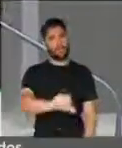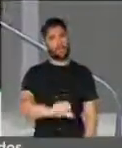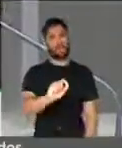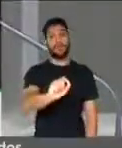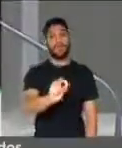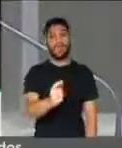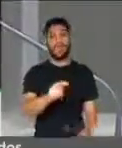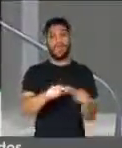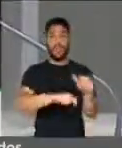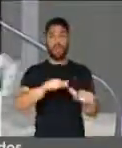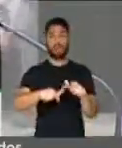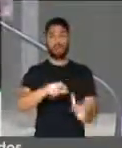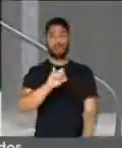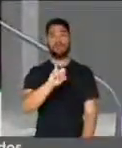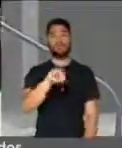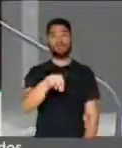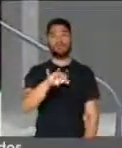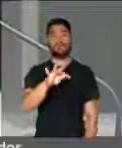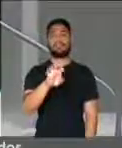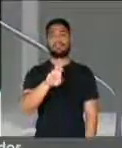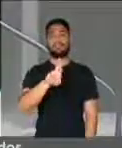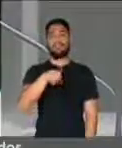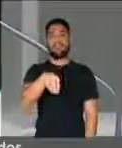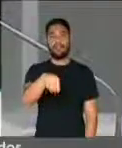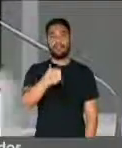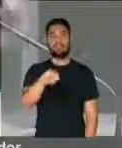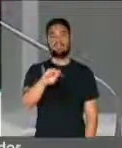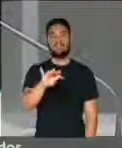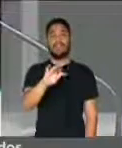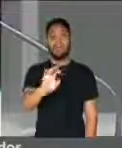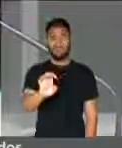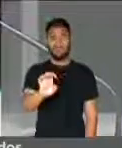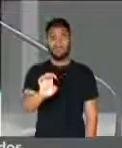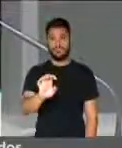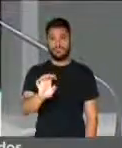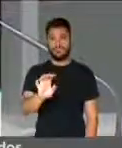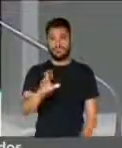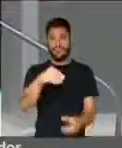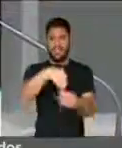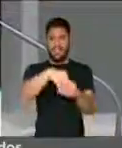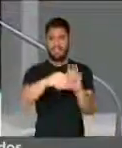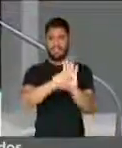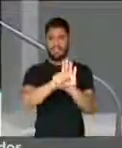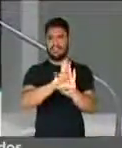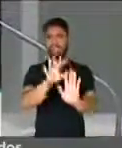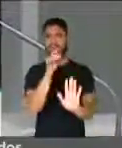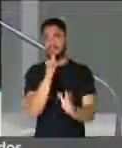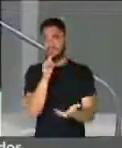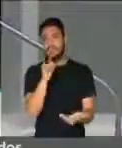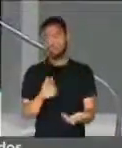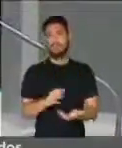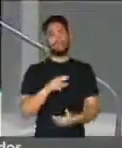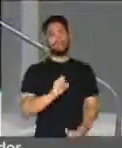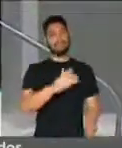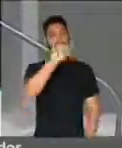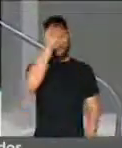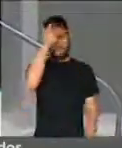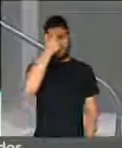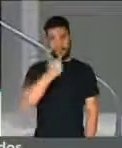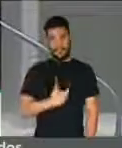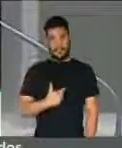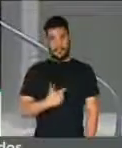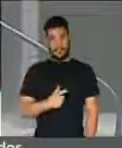trabalho intermitente, que eles botaram na legislação, o absurdo de que, se o trabalhador